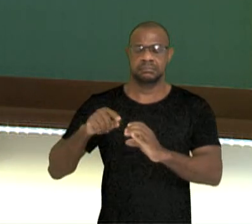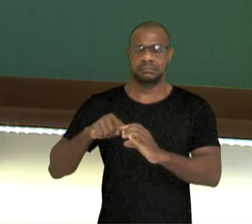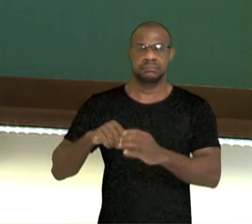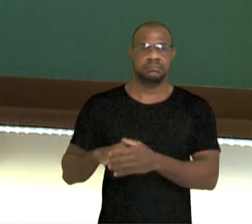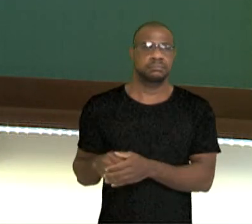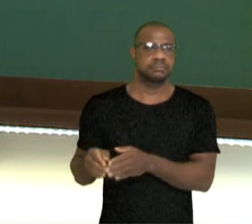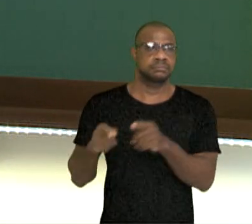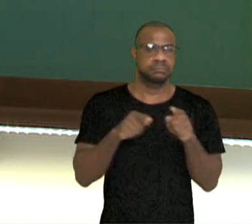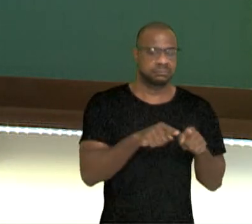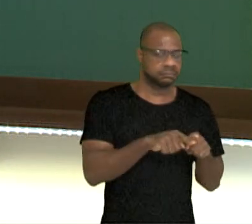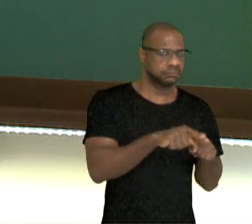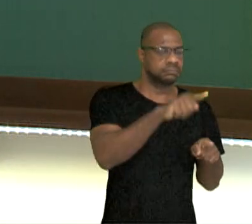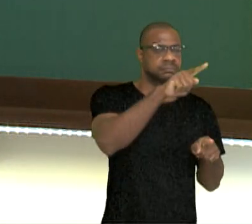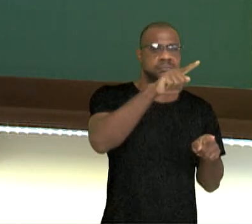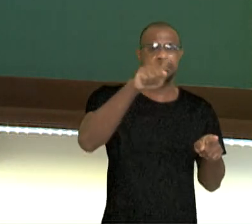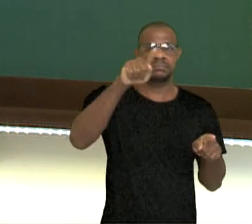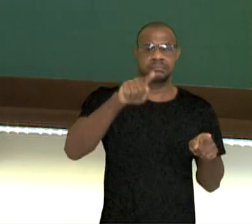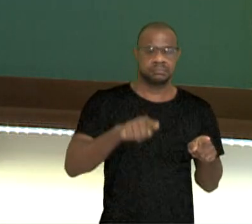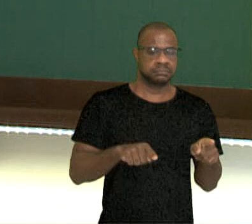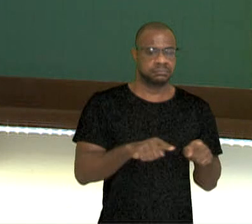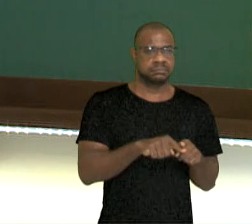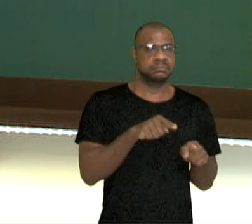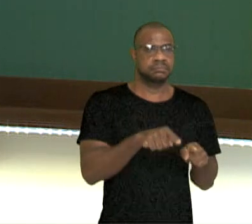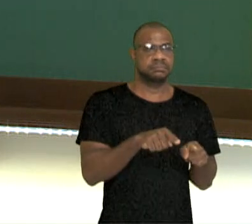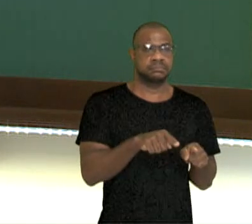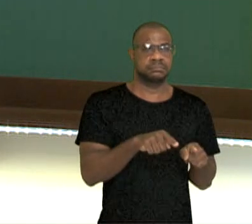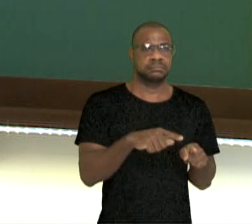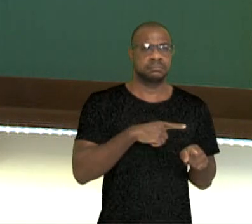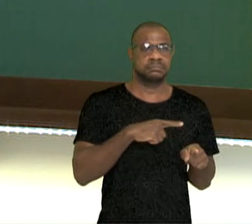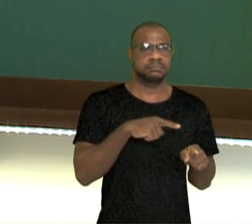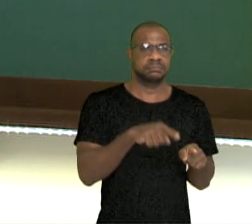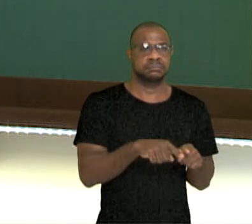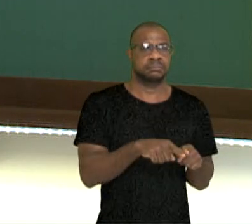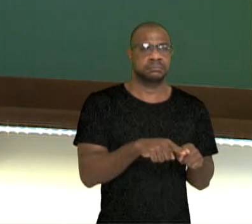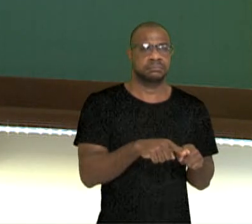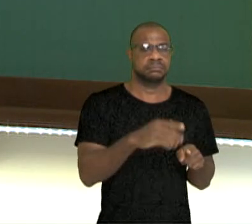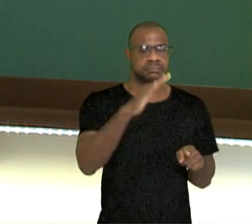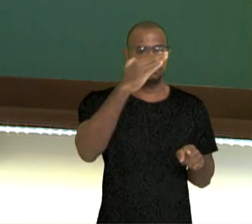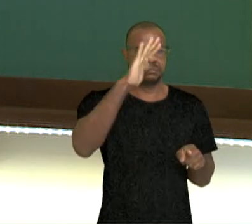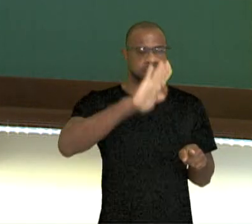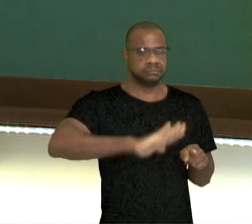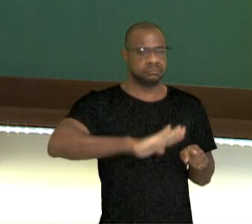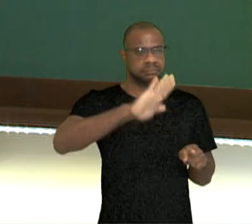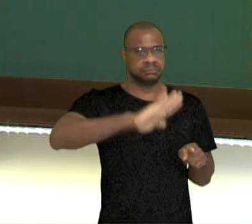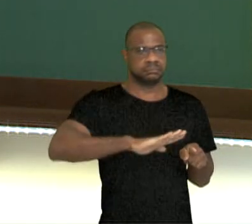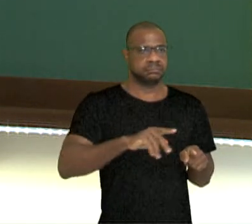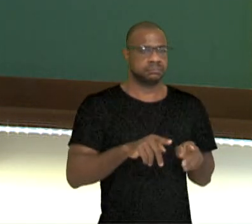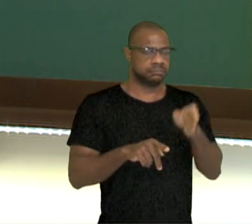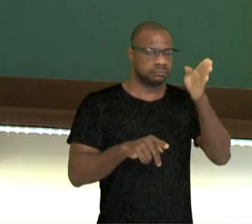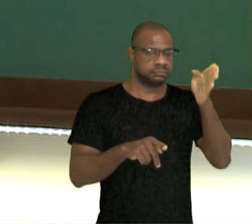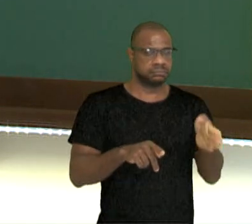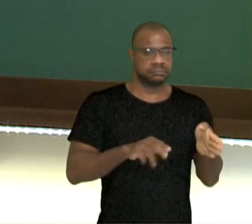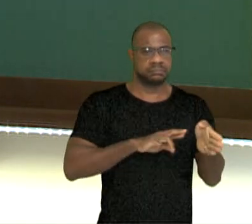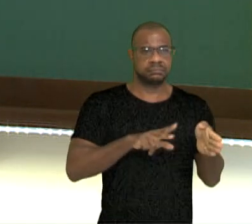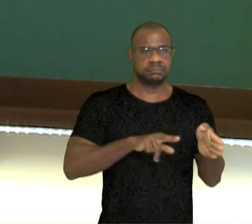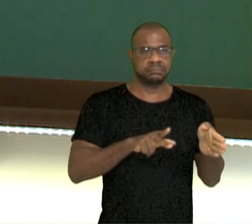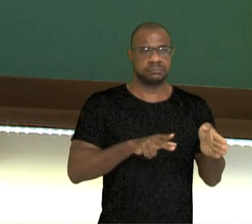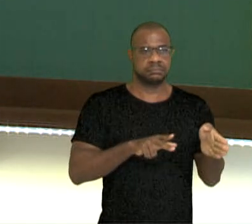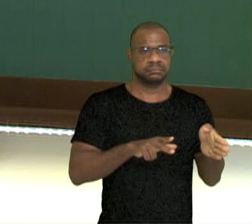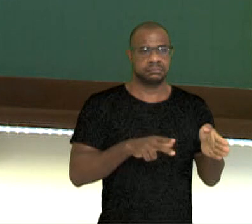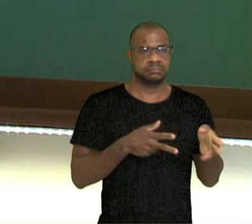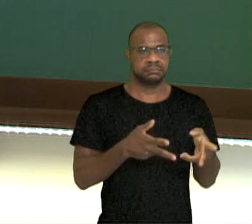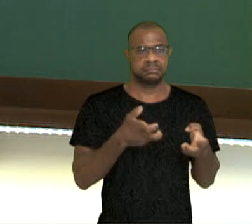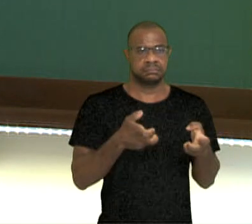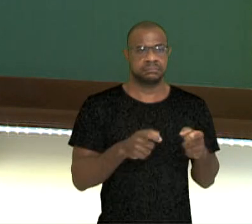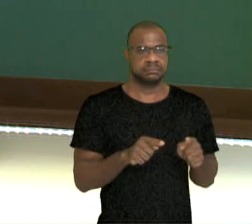bloco retangular eu tenho retângulos, né? Essa frente aqui é diferente dessa aqui. Então você